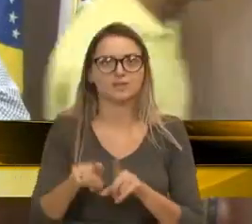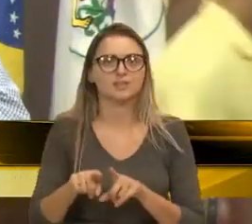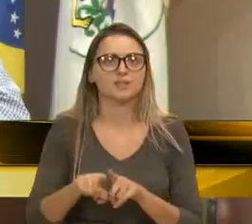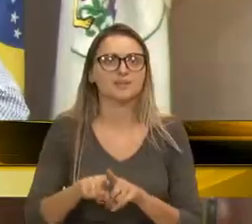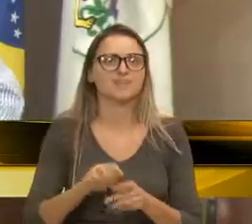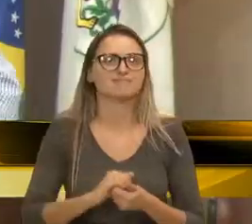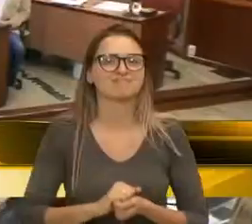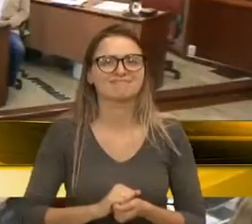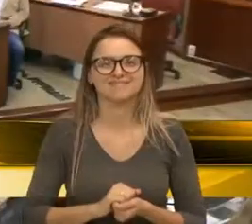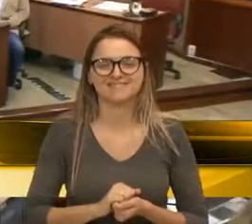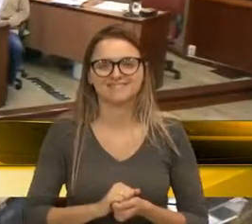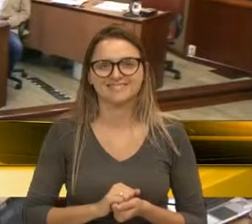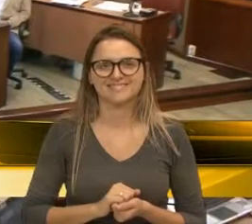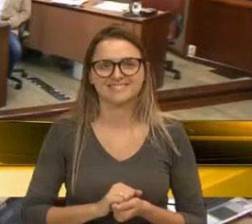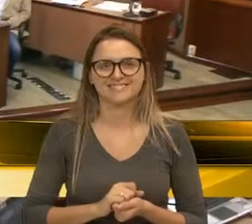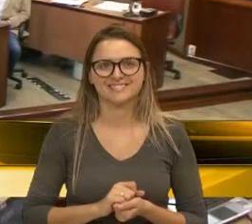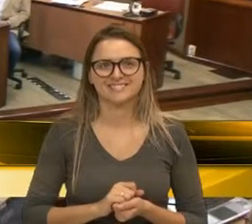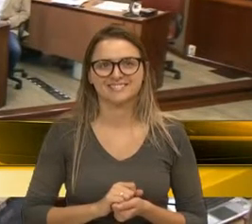o seu espaço.